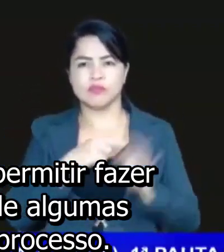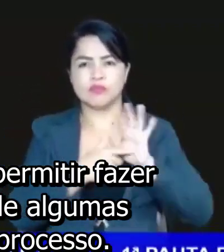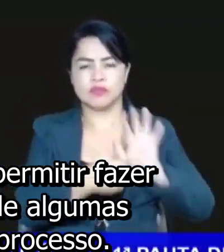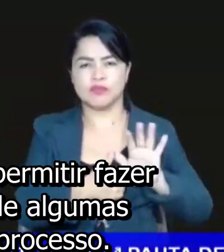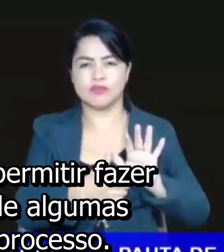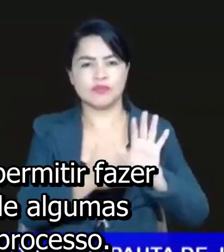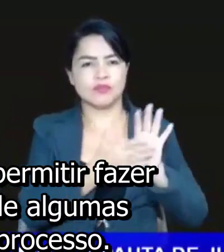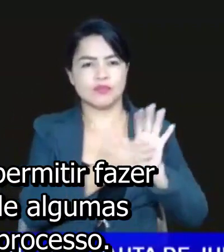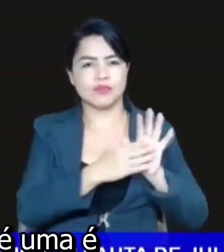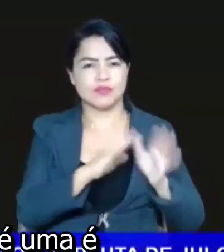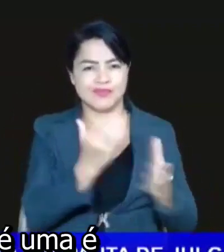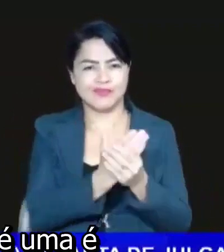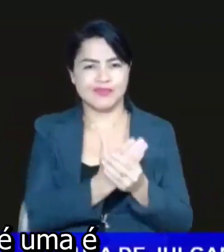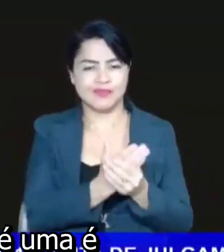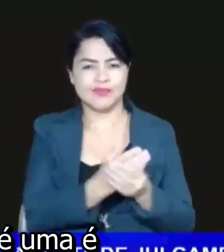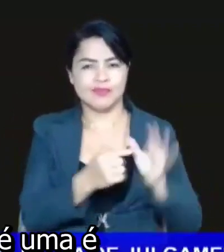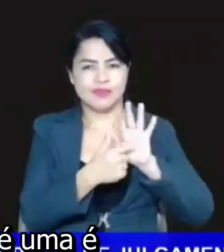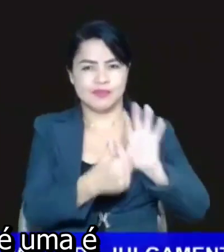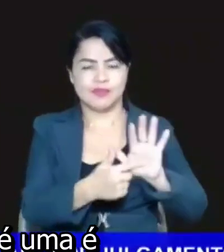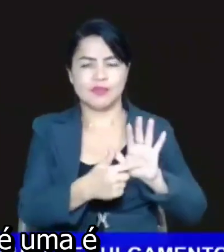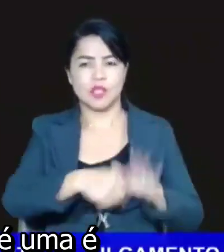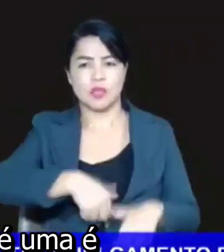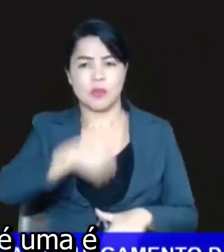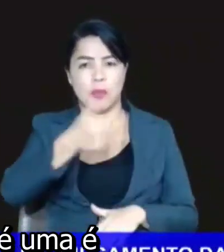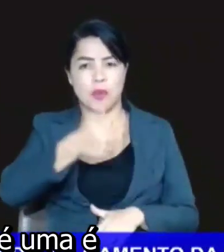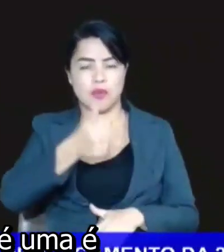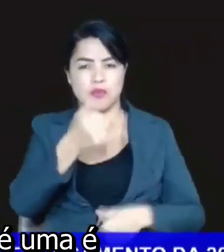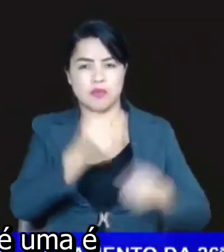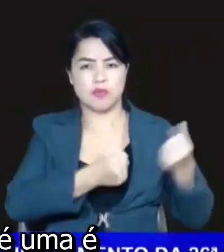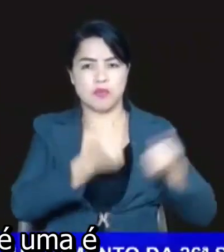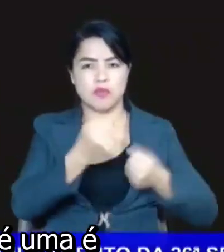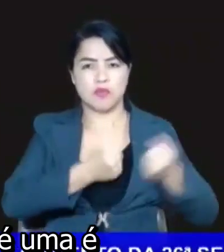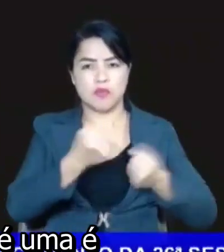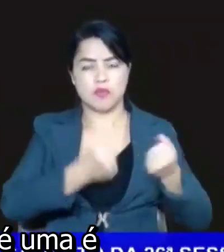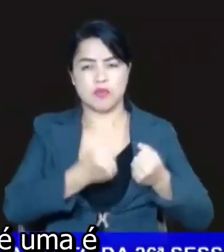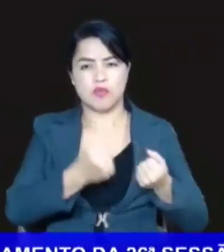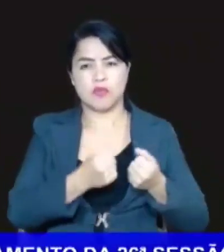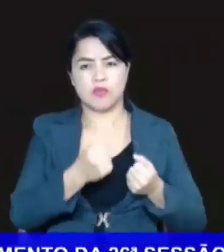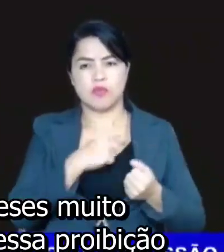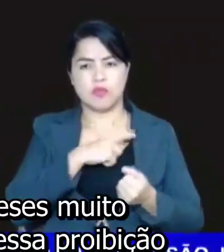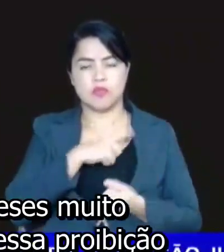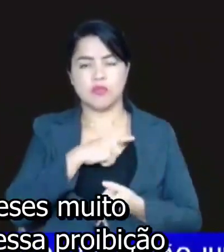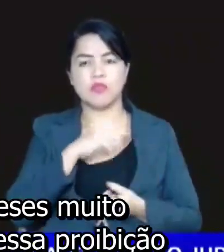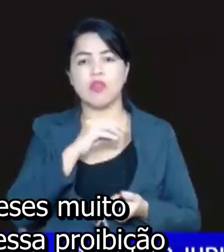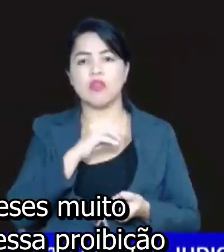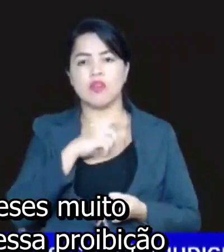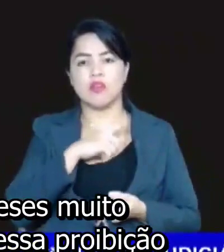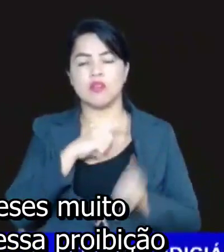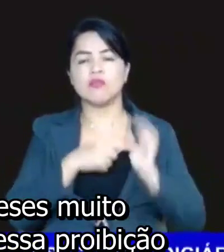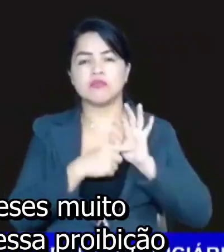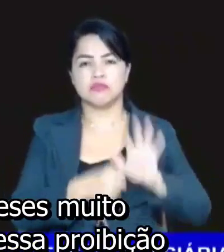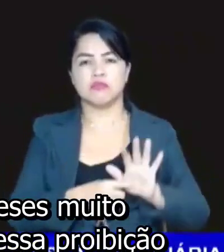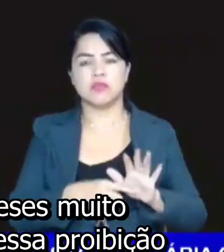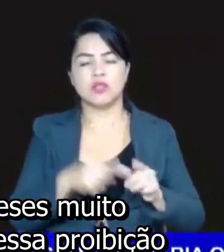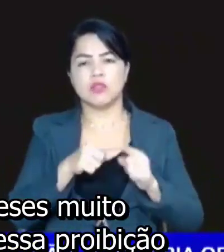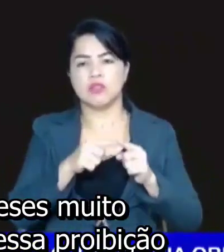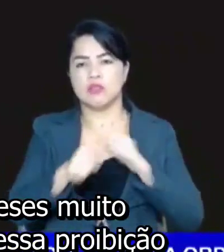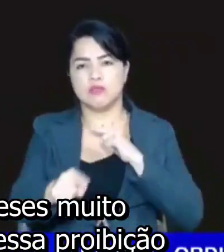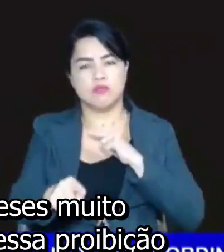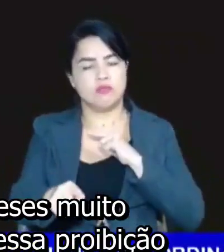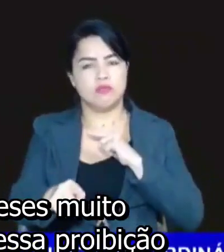presente processo. O primeiro é que o transporte de eleitores é um fato notoriamente